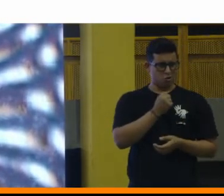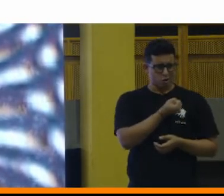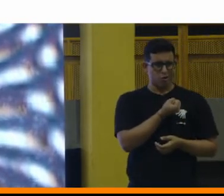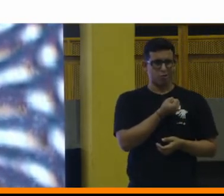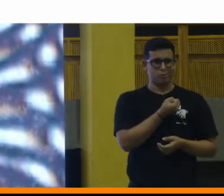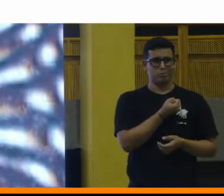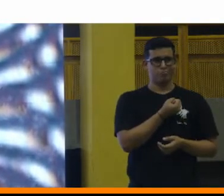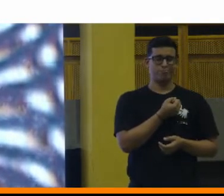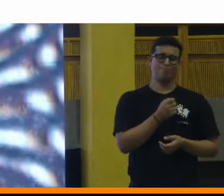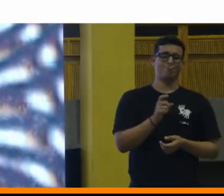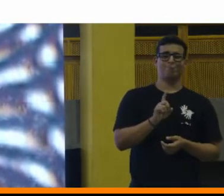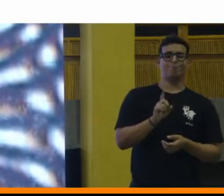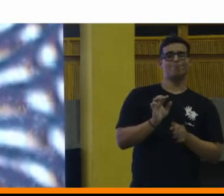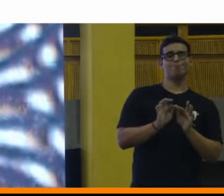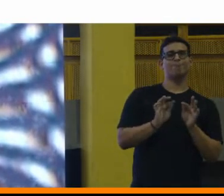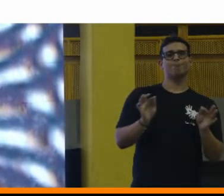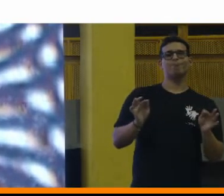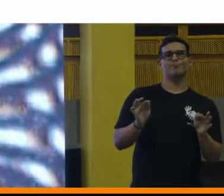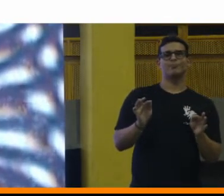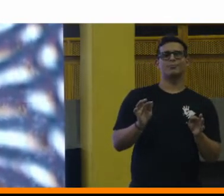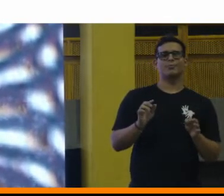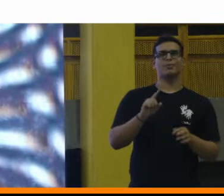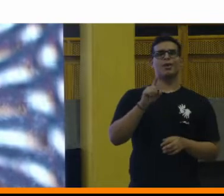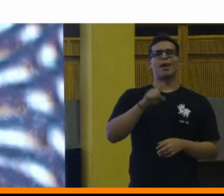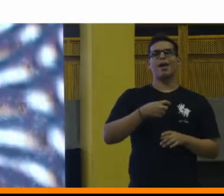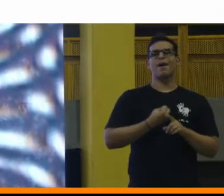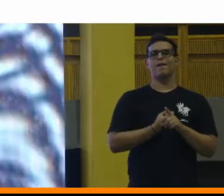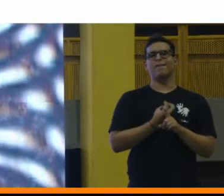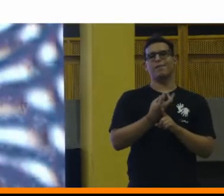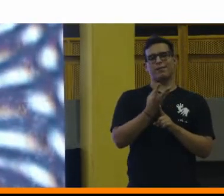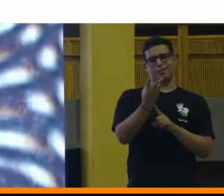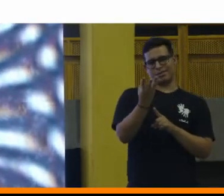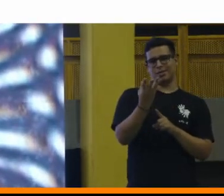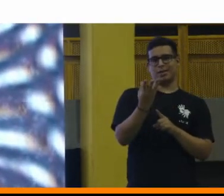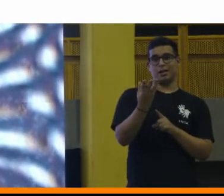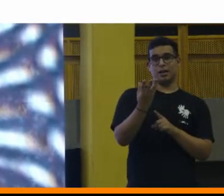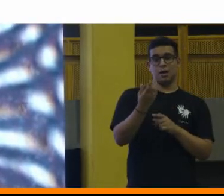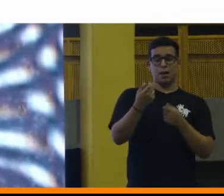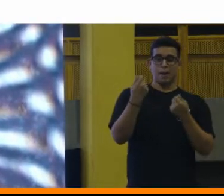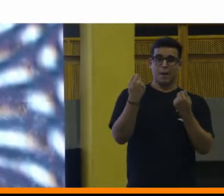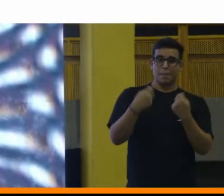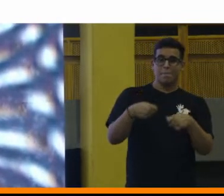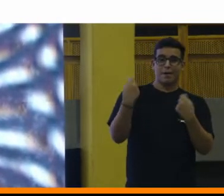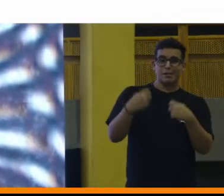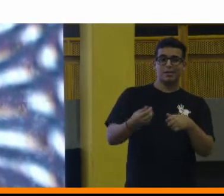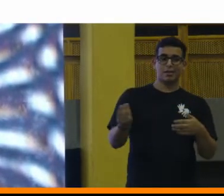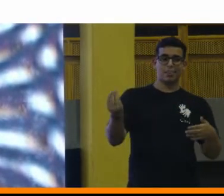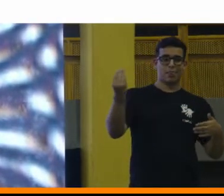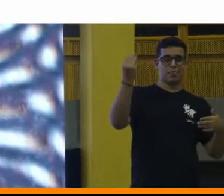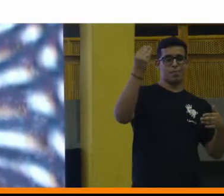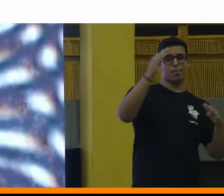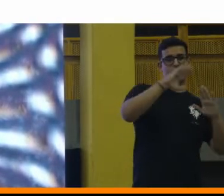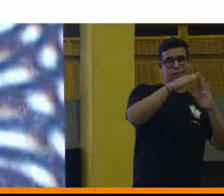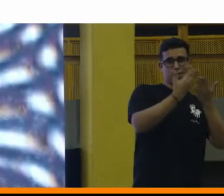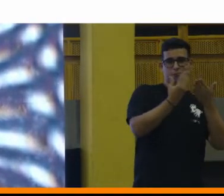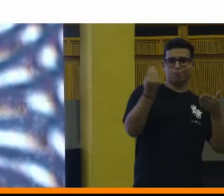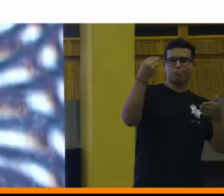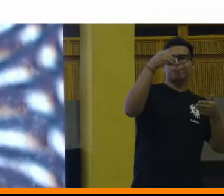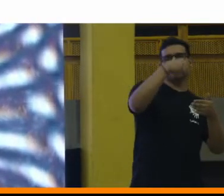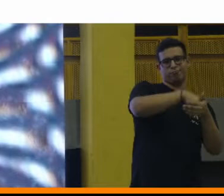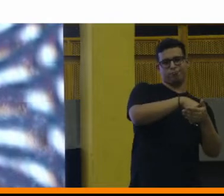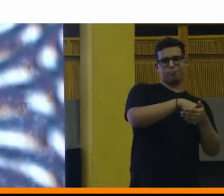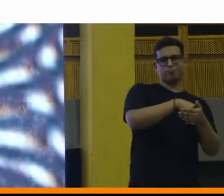é. Essa é a física que deveria estar nas nossas escolas. Essa